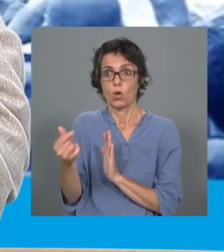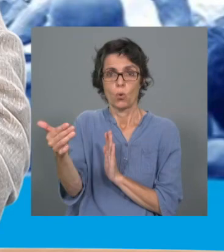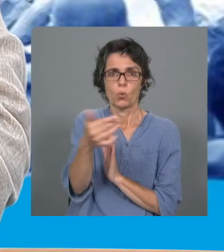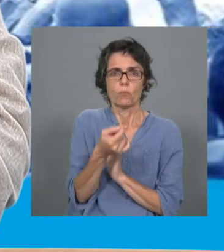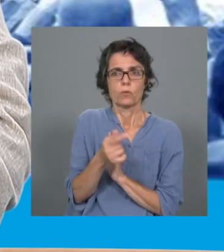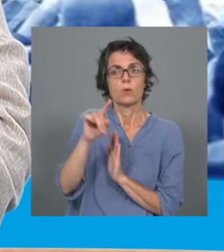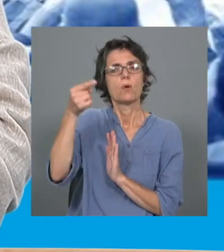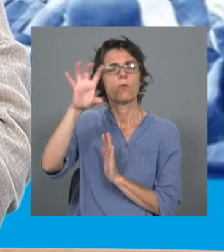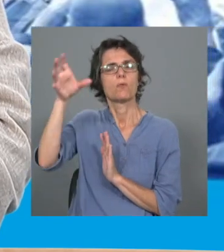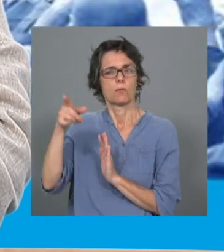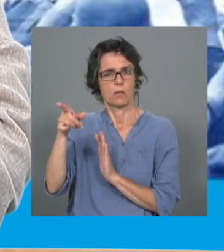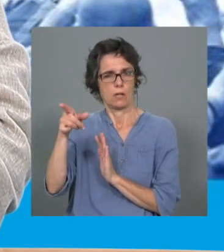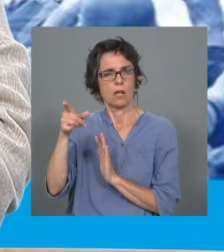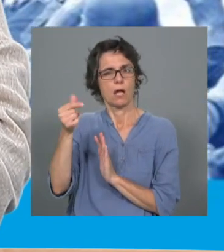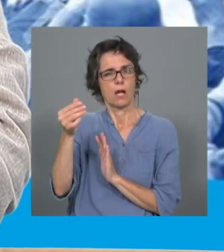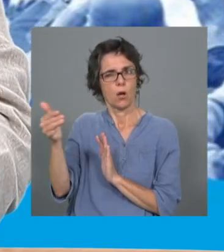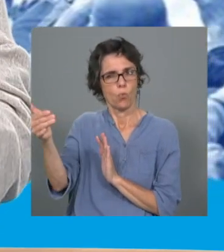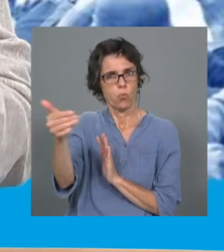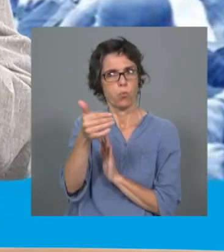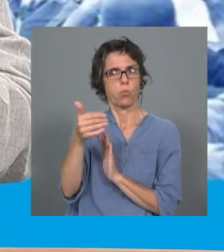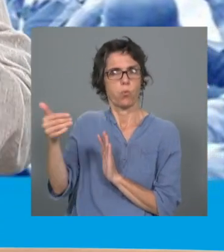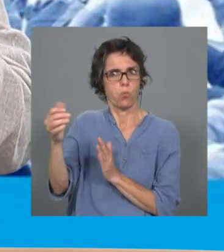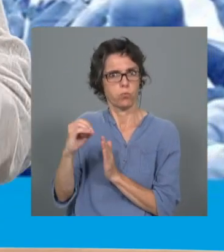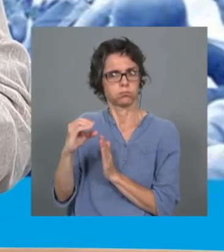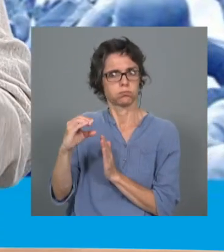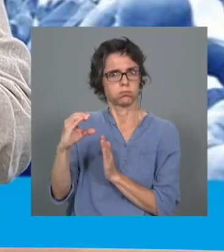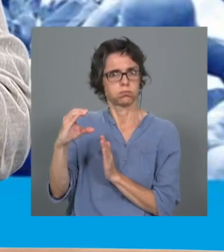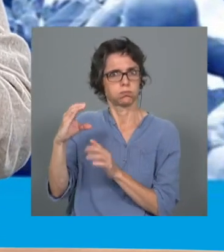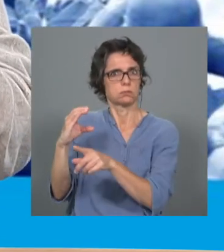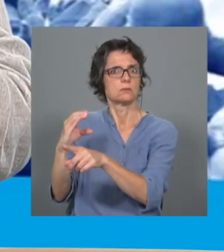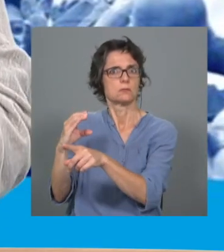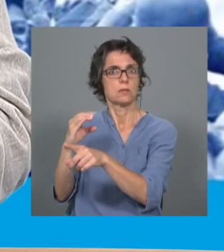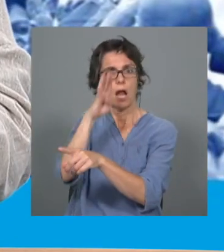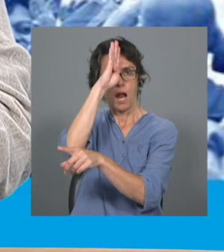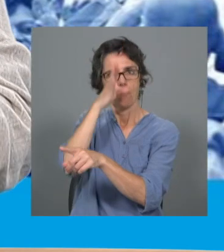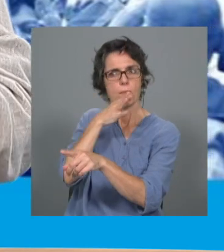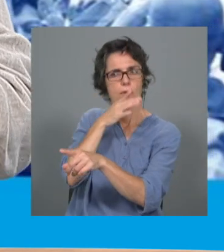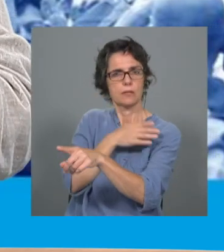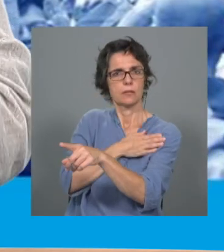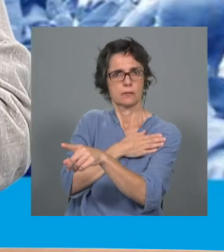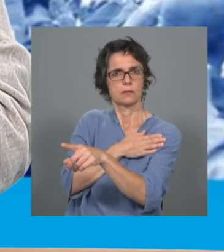máquinas de fazer dinheiro. Este recado do Papa foi muito forte, não só para uma certa tendência de